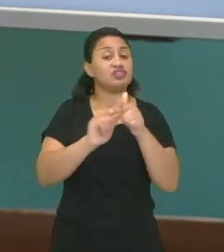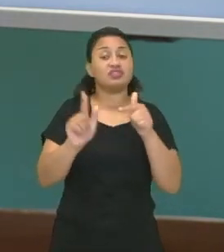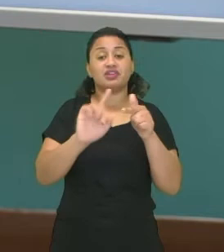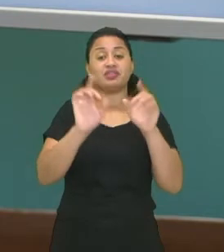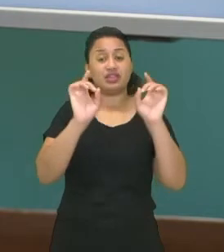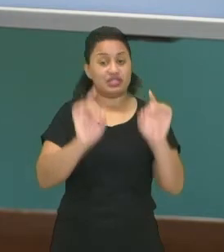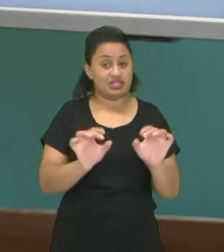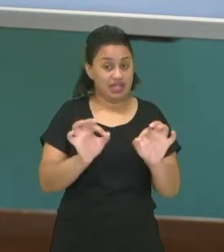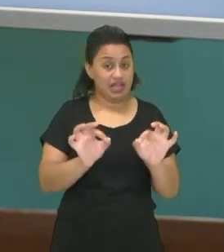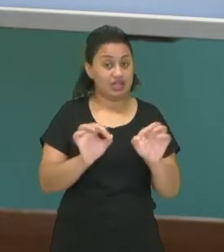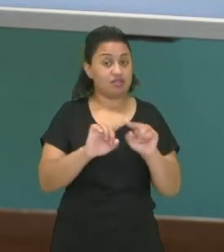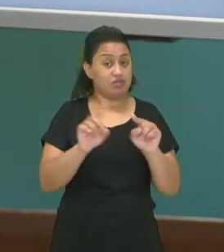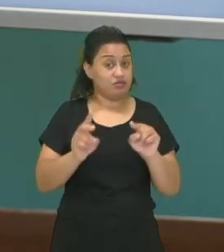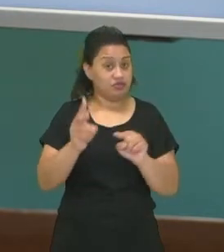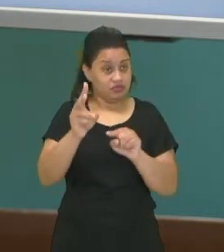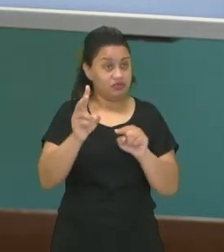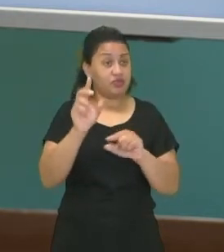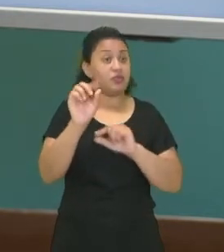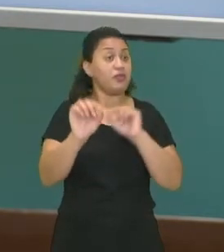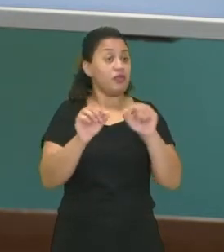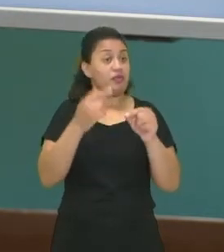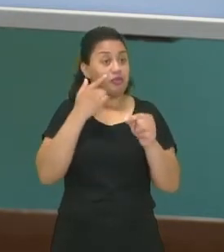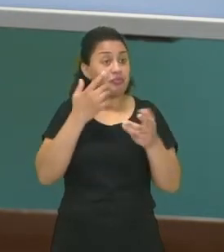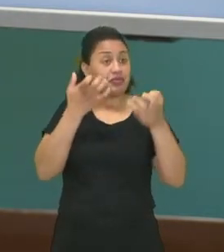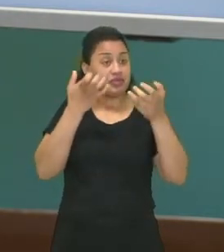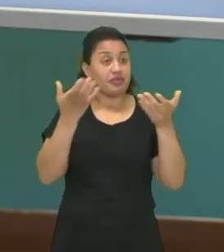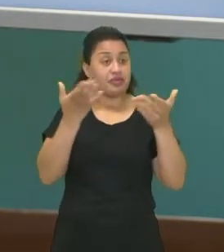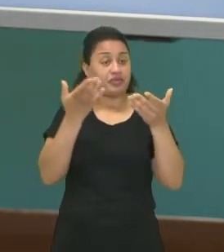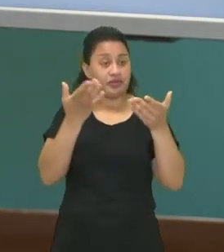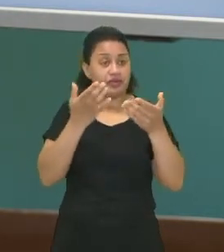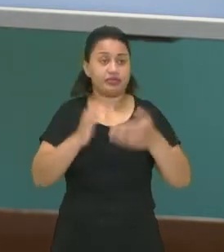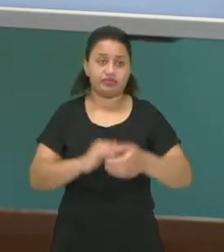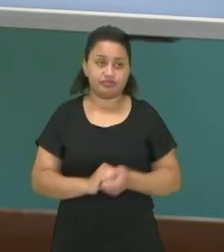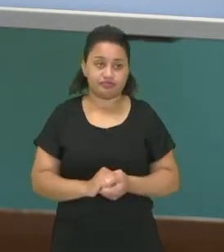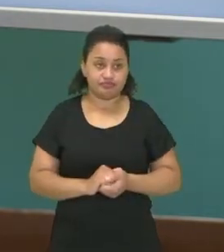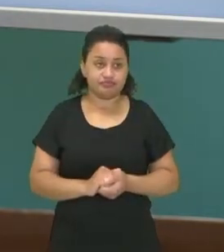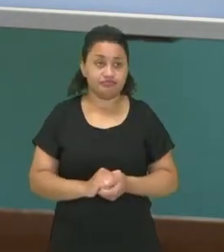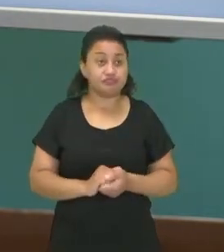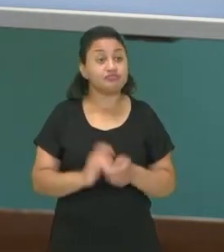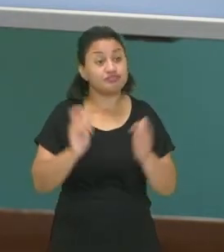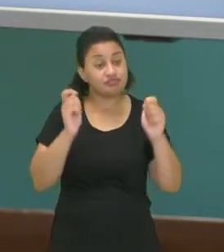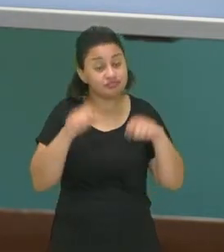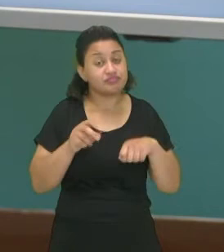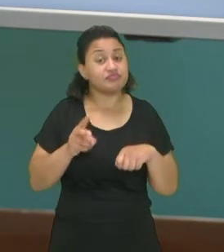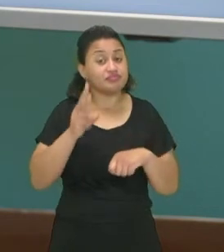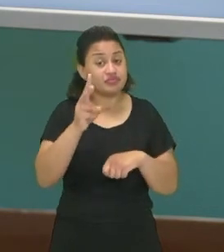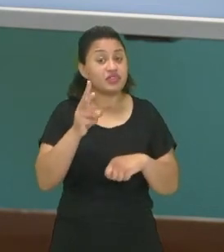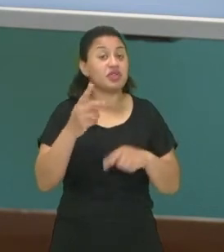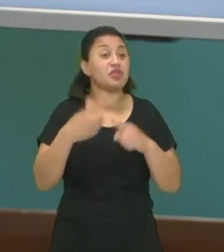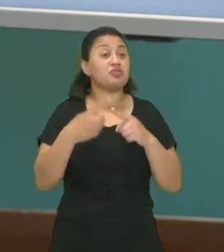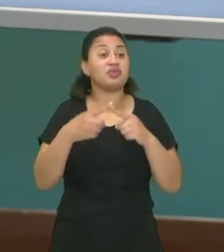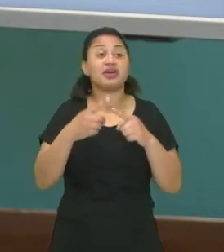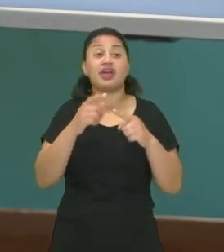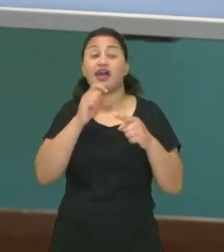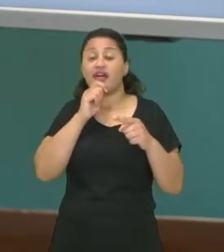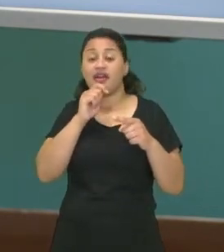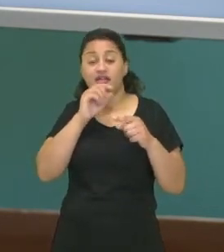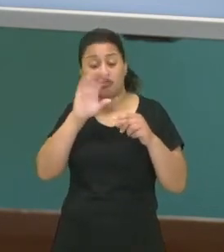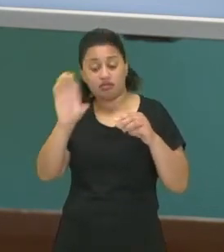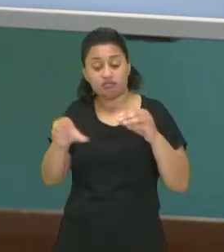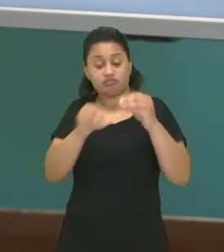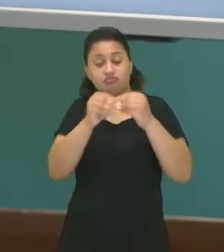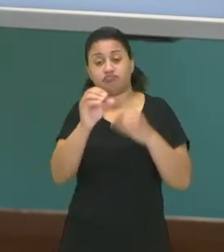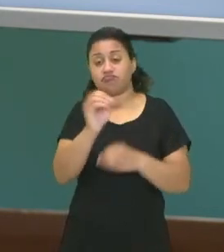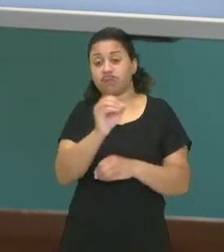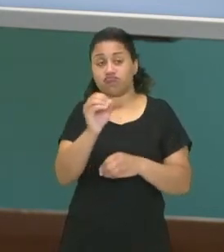vamos continuar? Então, vamos lá. Vamos continuar aqui comigo. Olha só, que ainda a gente pode continuar. A gente não acrescentou o zero para, né, para